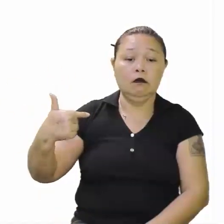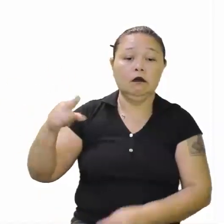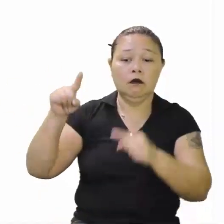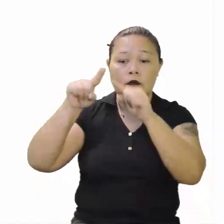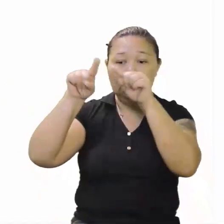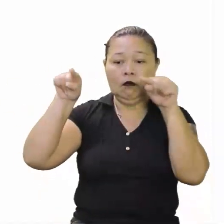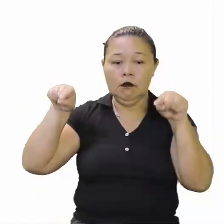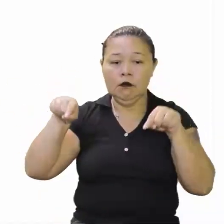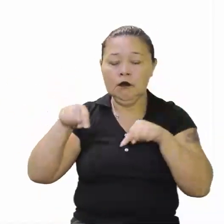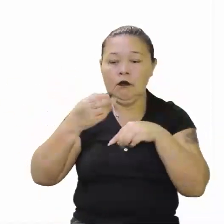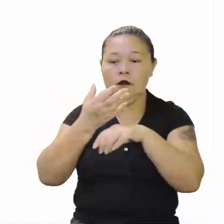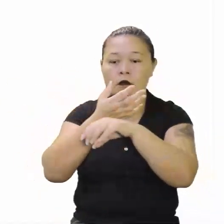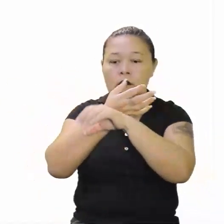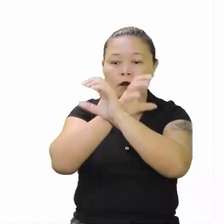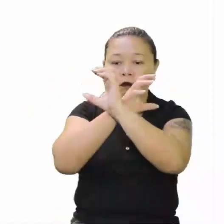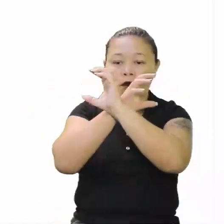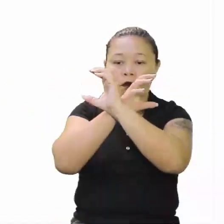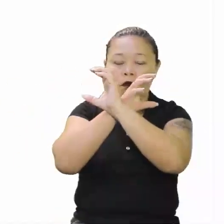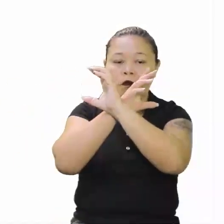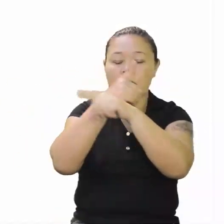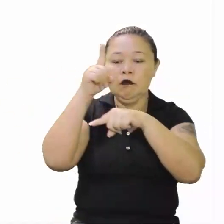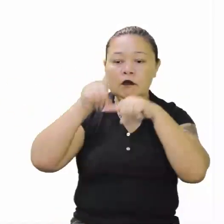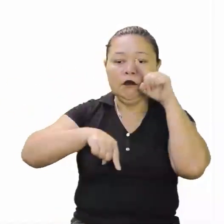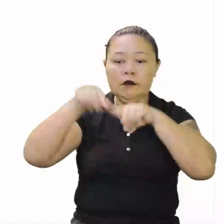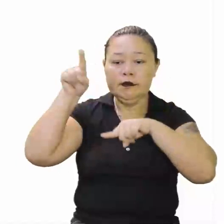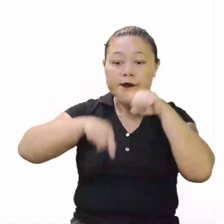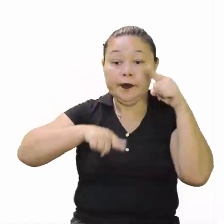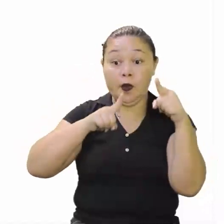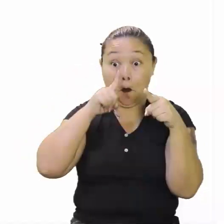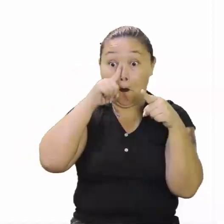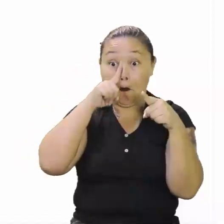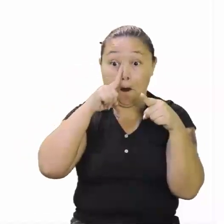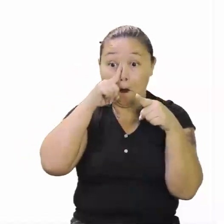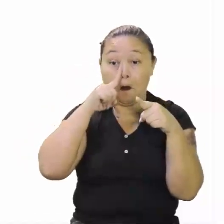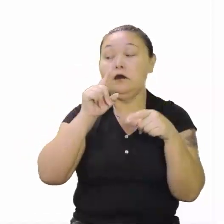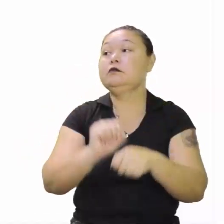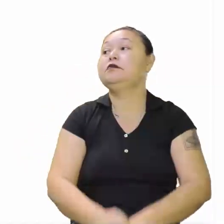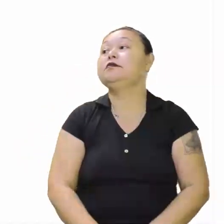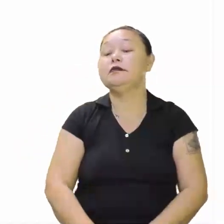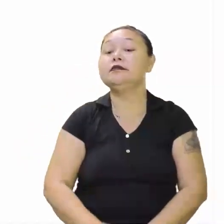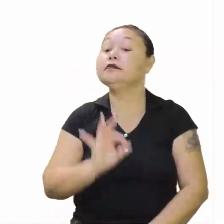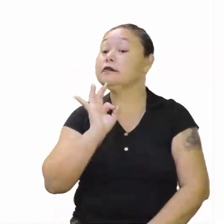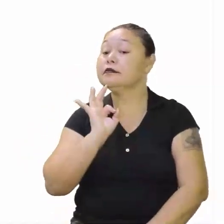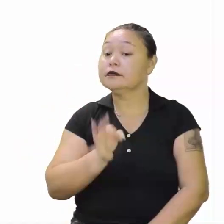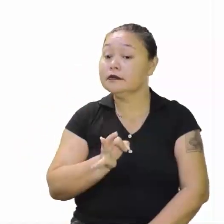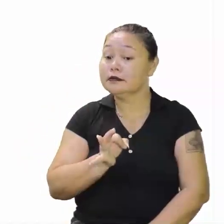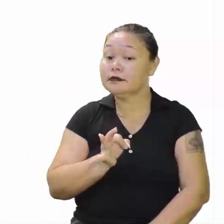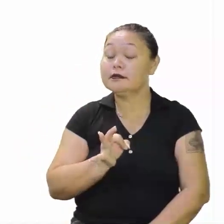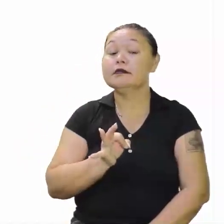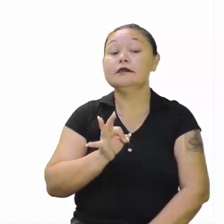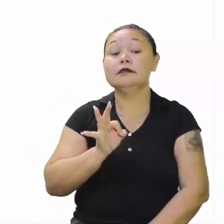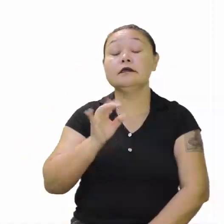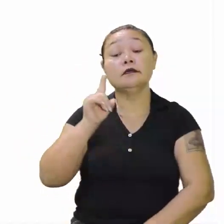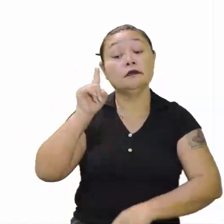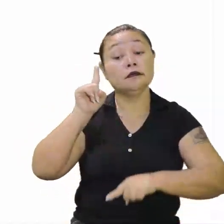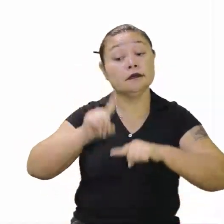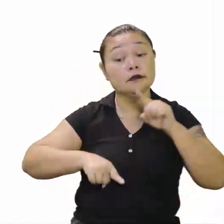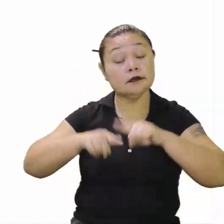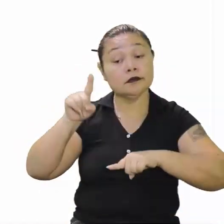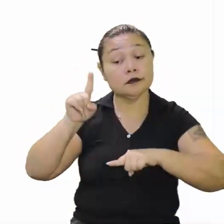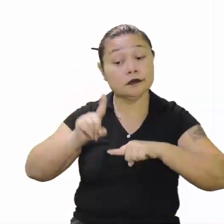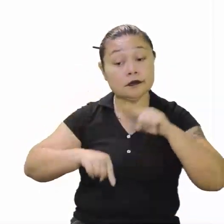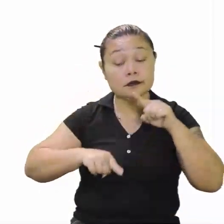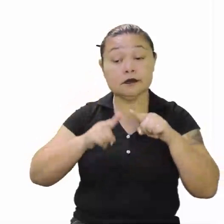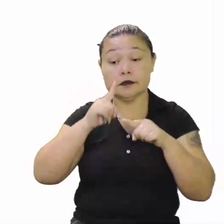segundo, nós temos riscos de produtos perigosos, tá certo? Os perigosos são produtos que podem